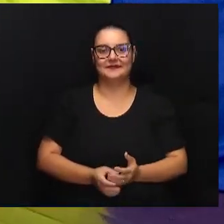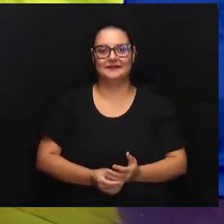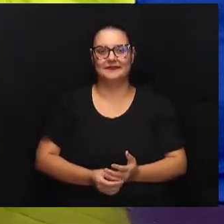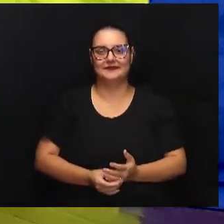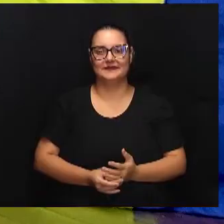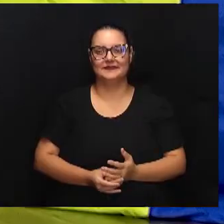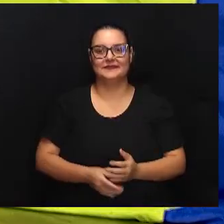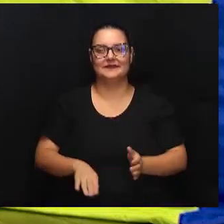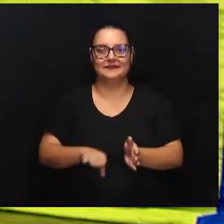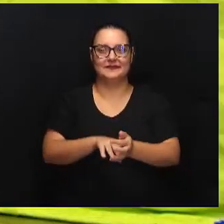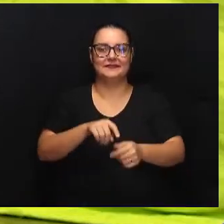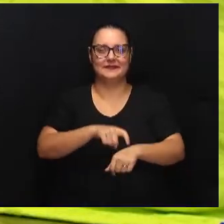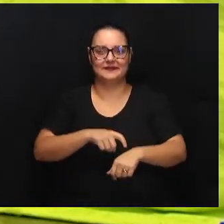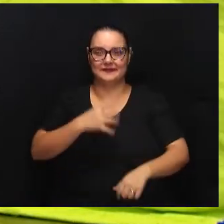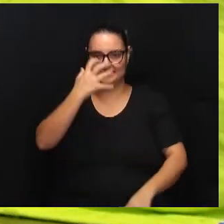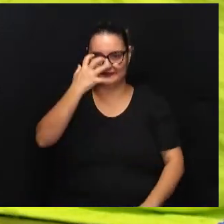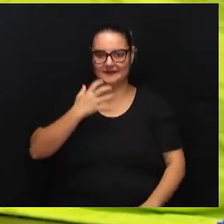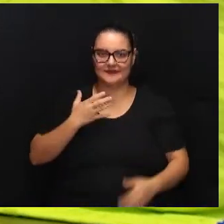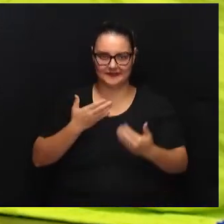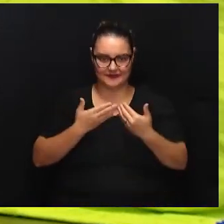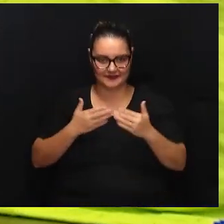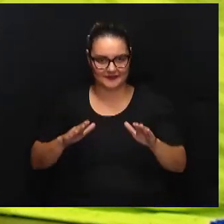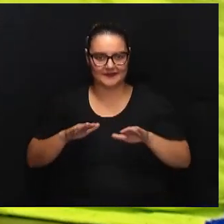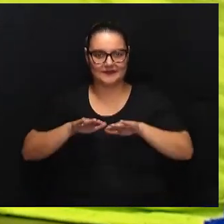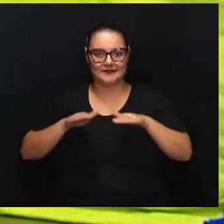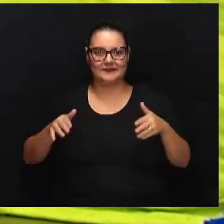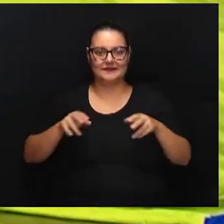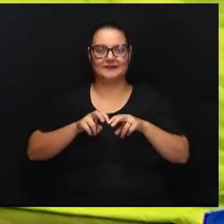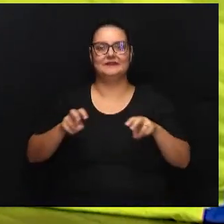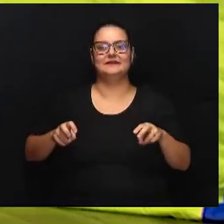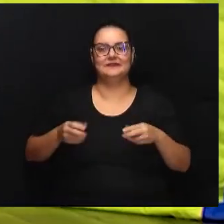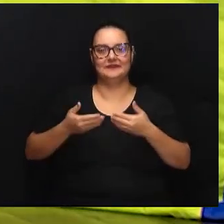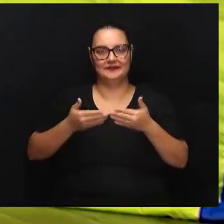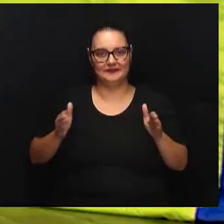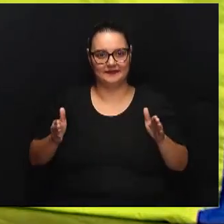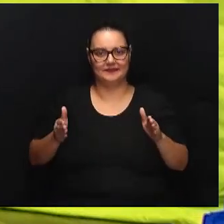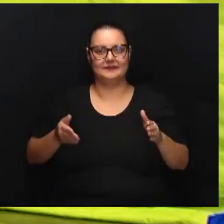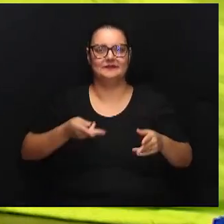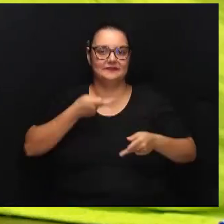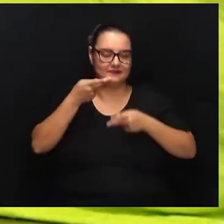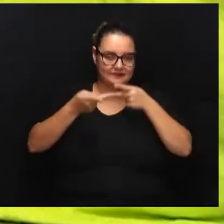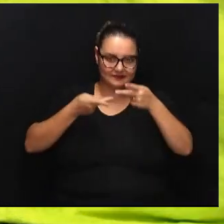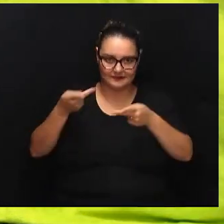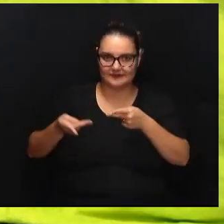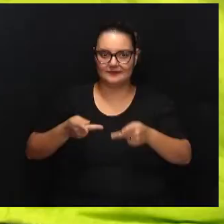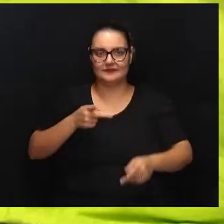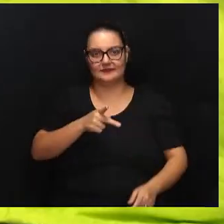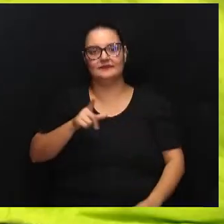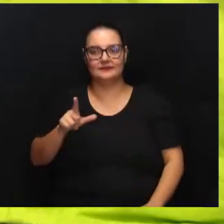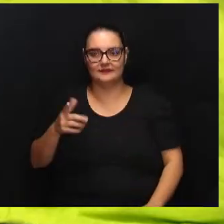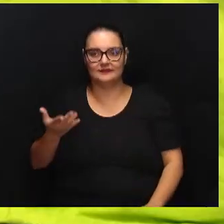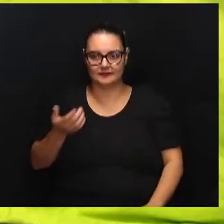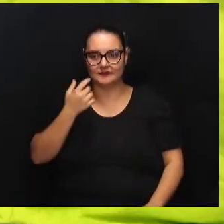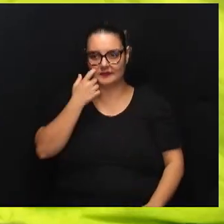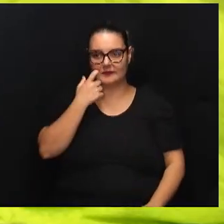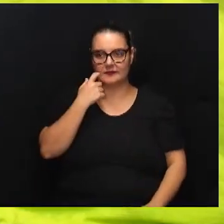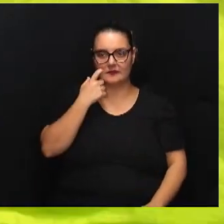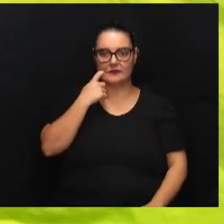para a mesa, para eles darem uma explanação sobre o PL, sobre a importância da parada. E é isso.